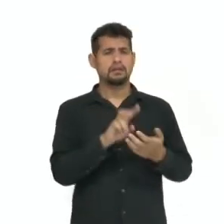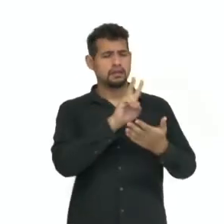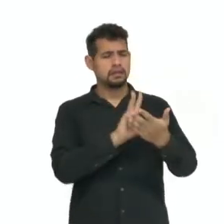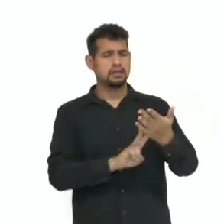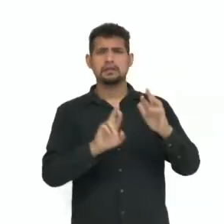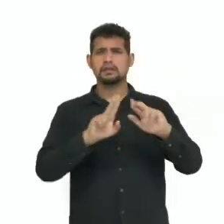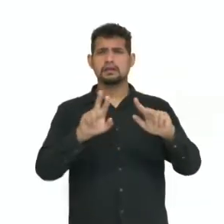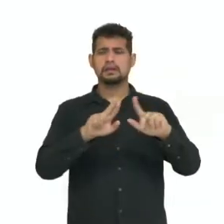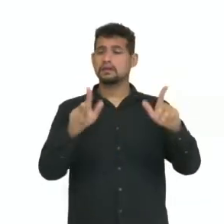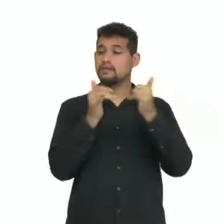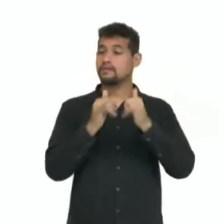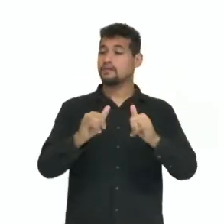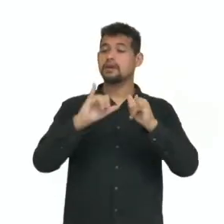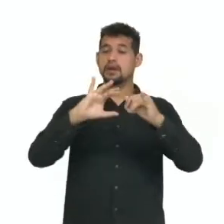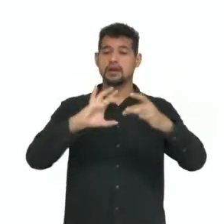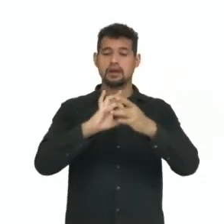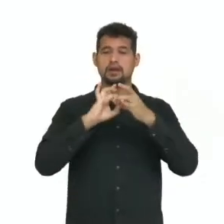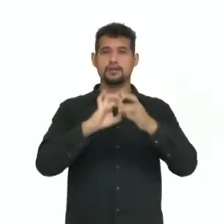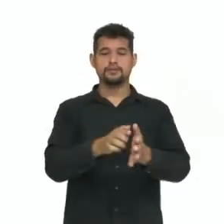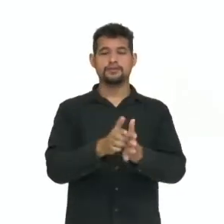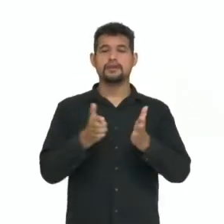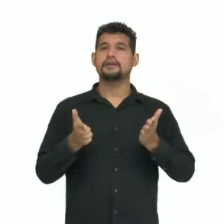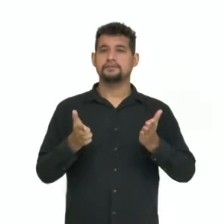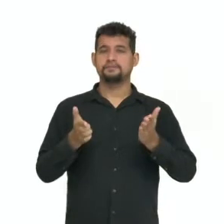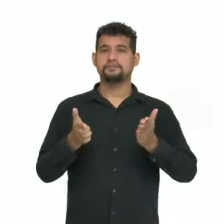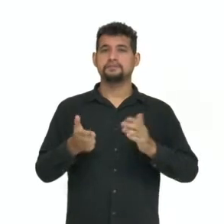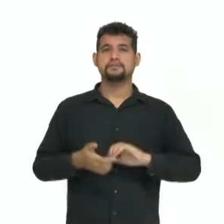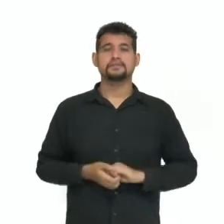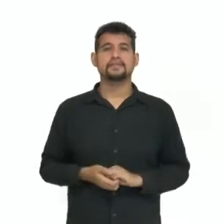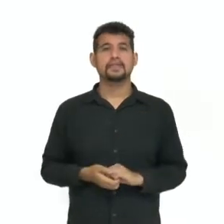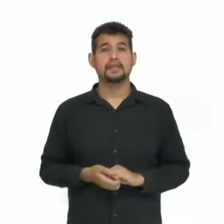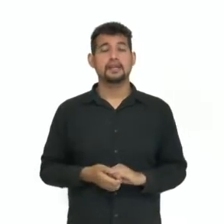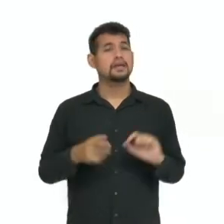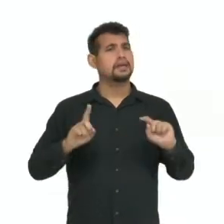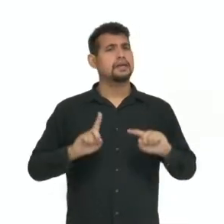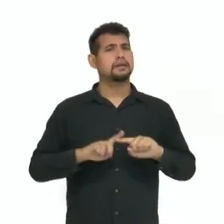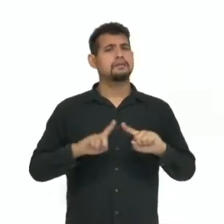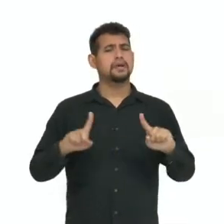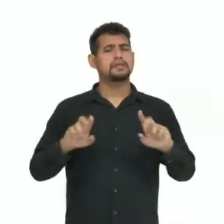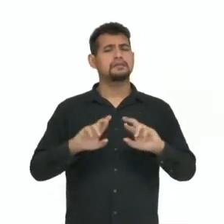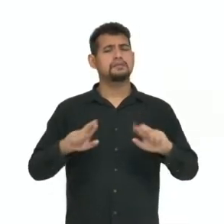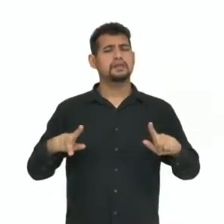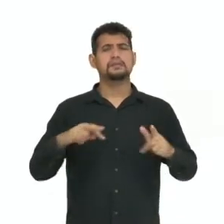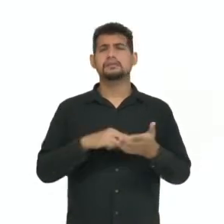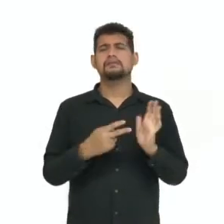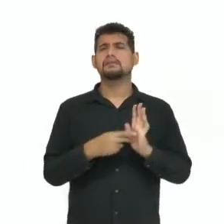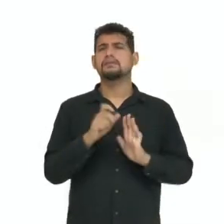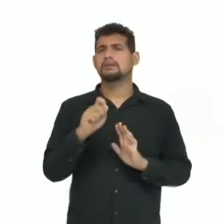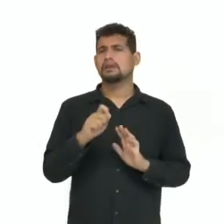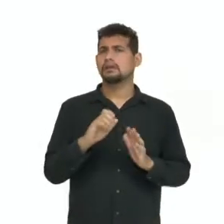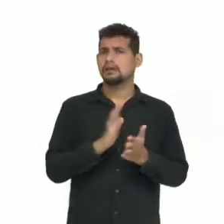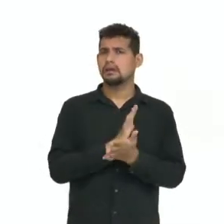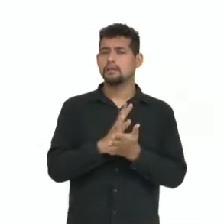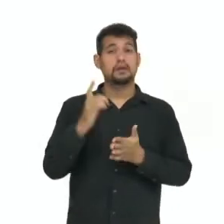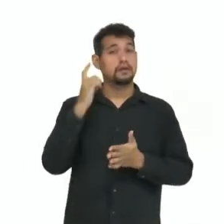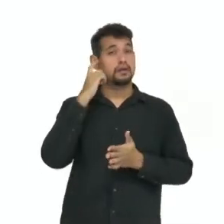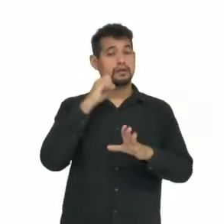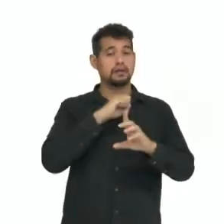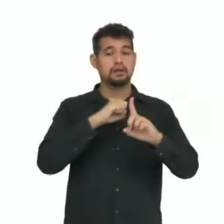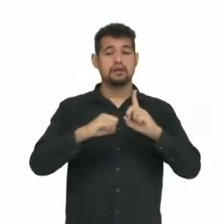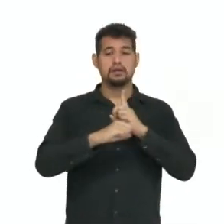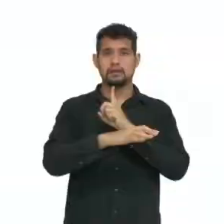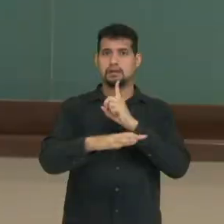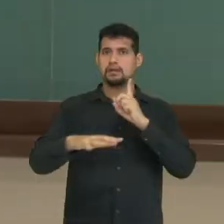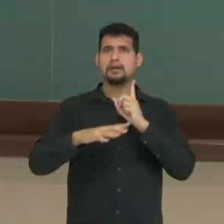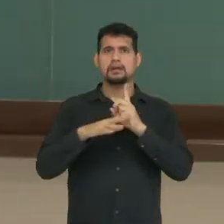diferenciada de uma notícia vinculada no jornal. Tal diferença traz à tona uma das funções sociais desse